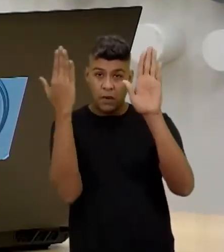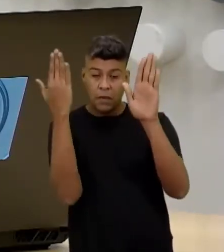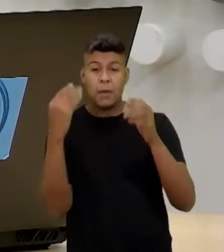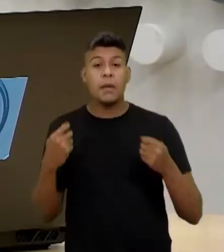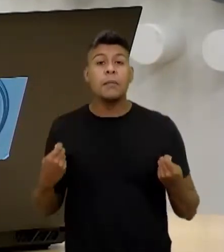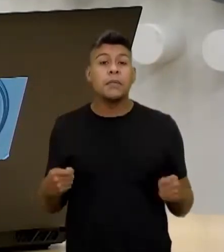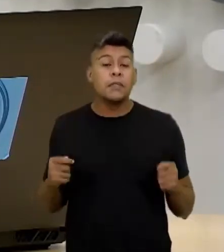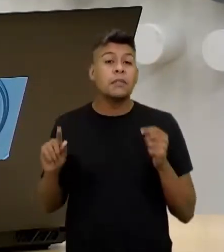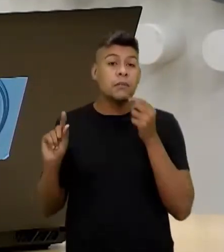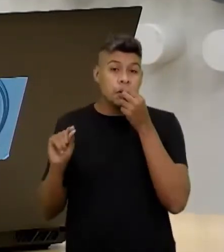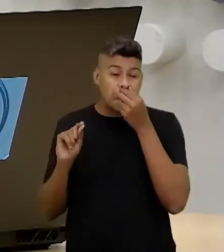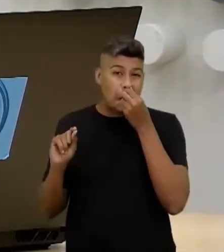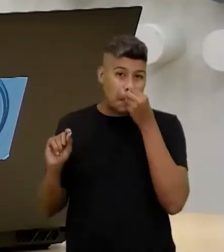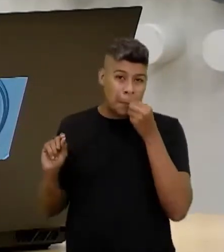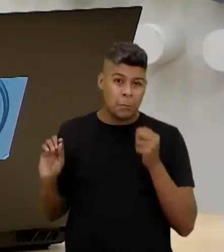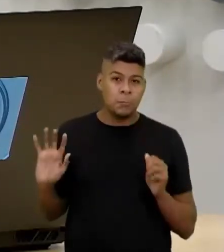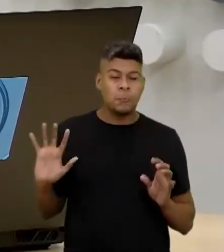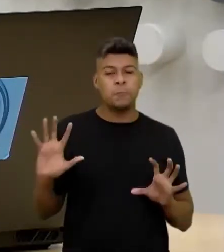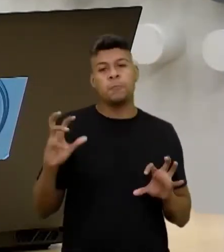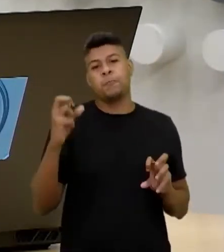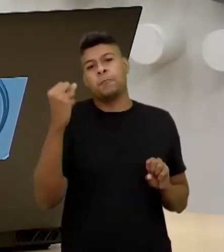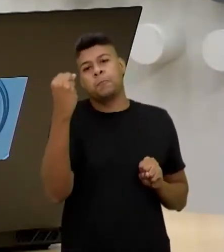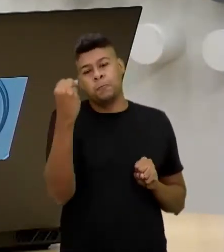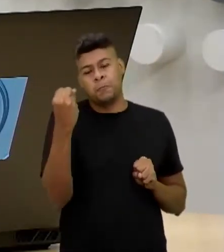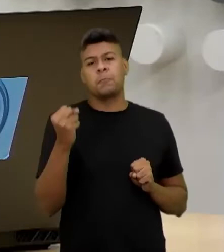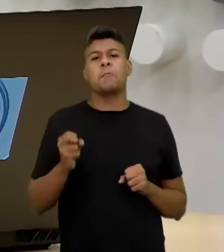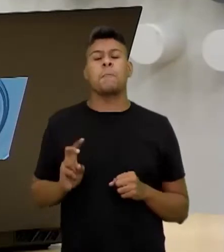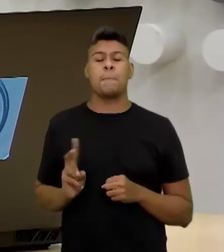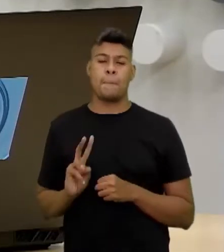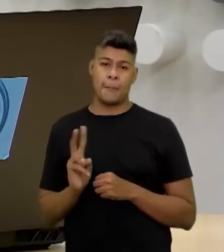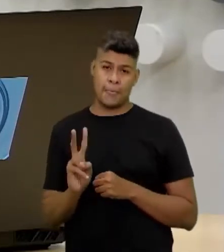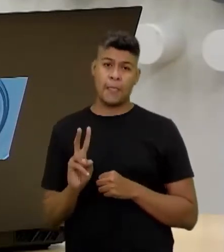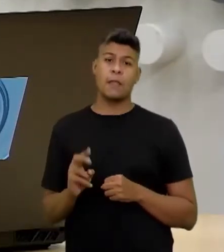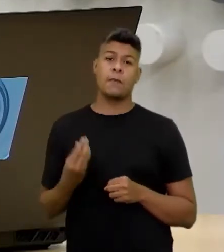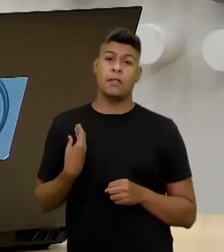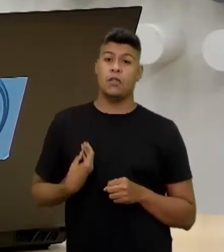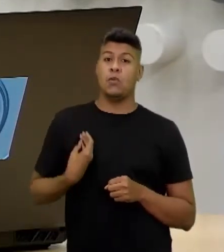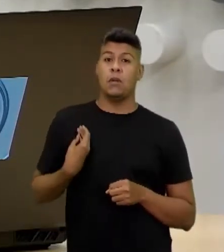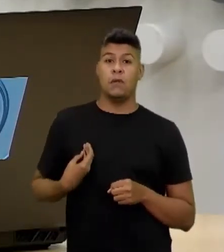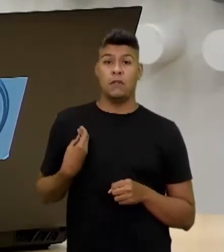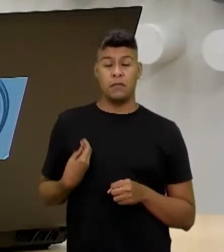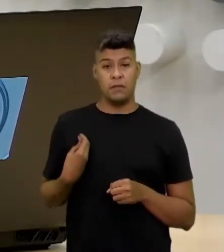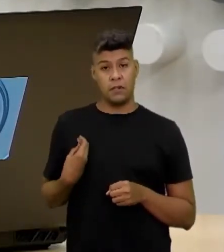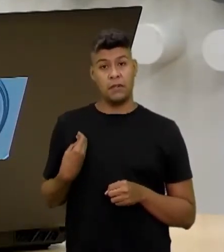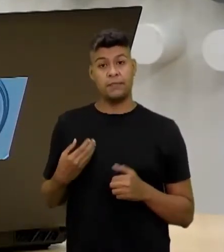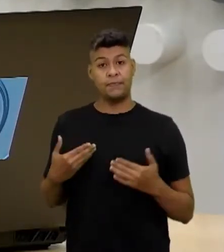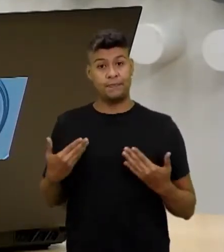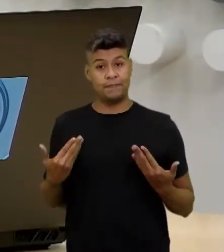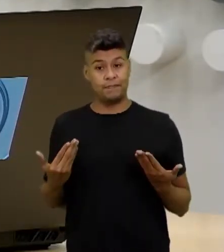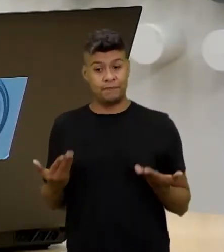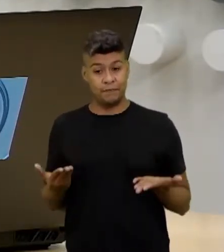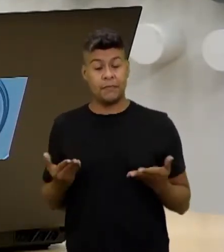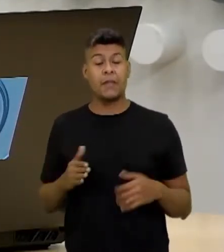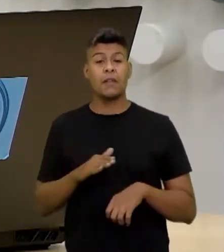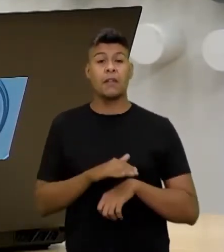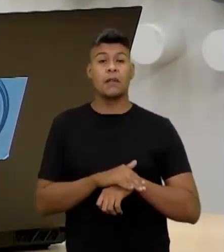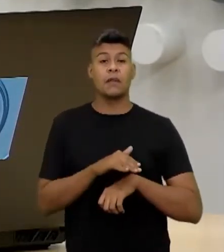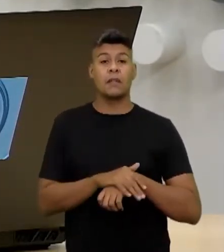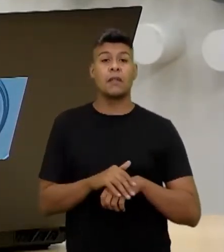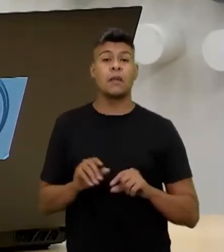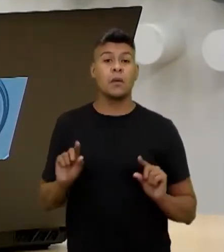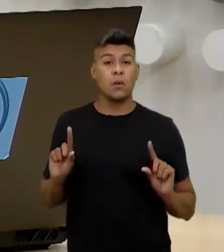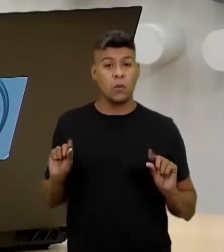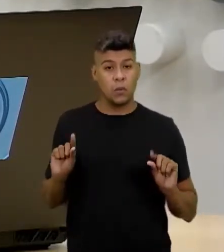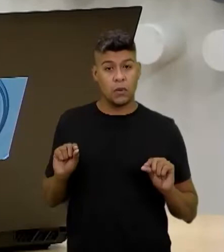precisava medir forças com a natureza o tempo todo para sobreviver e isso fazia com que